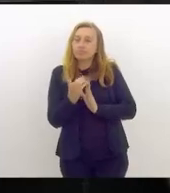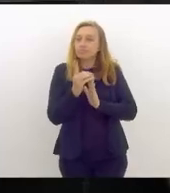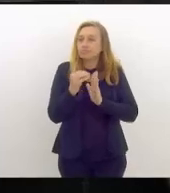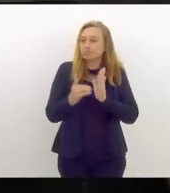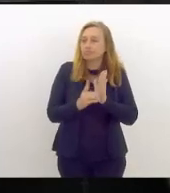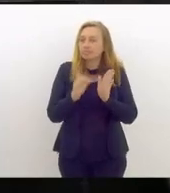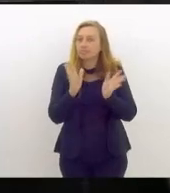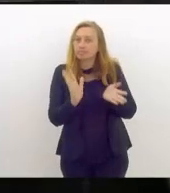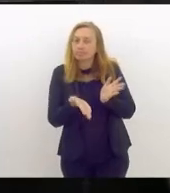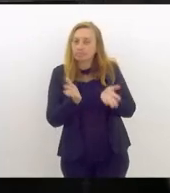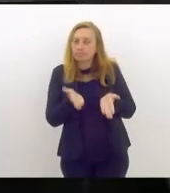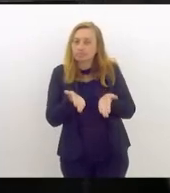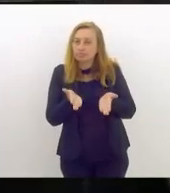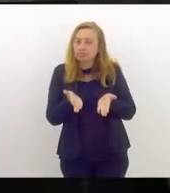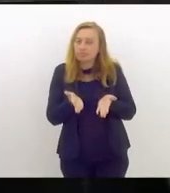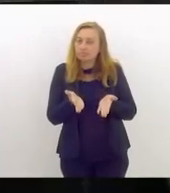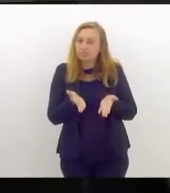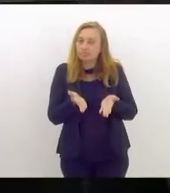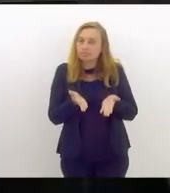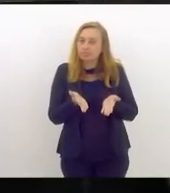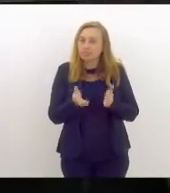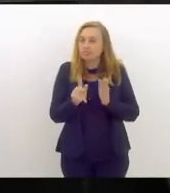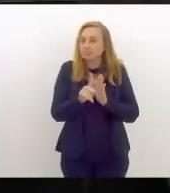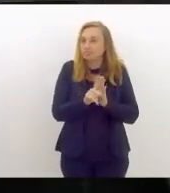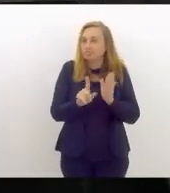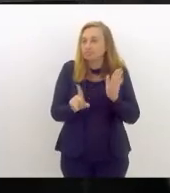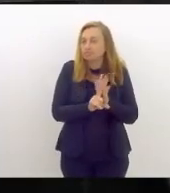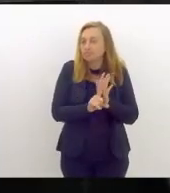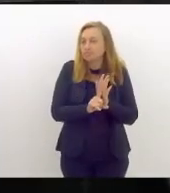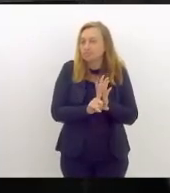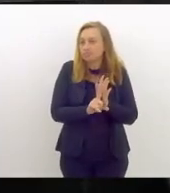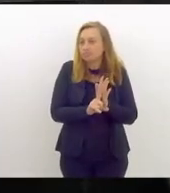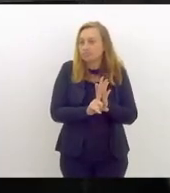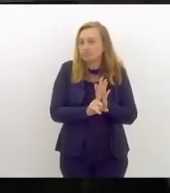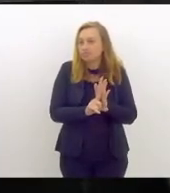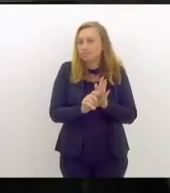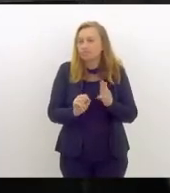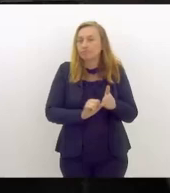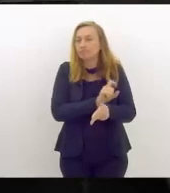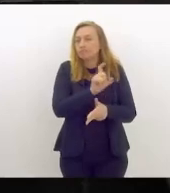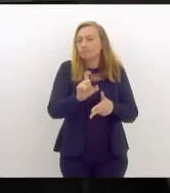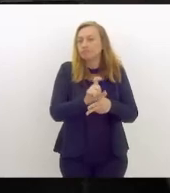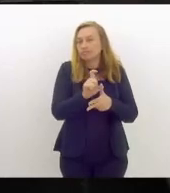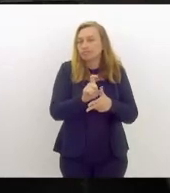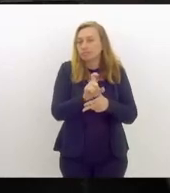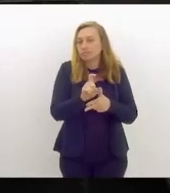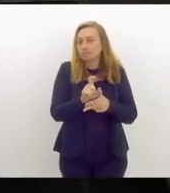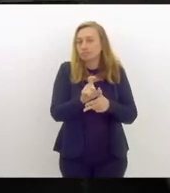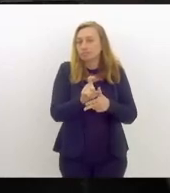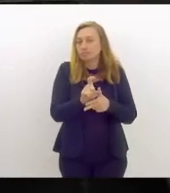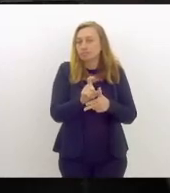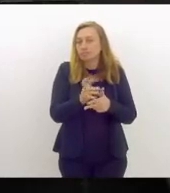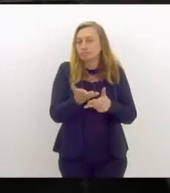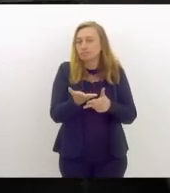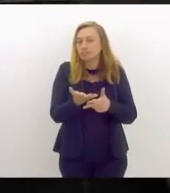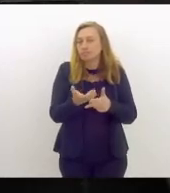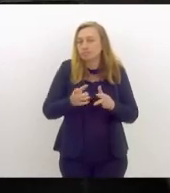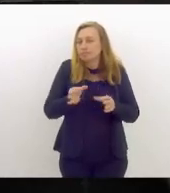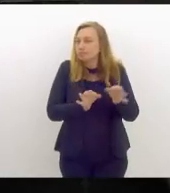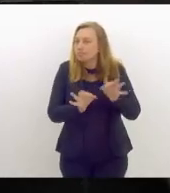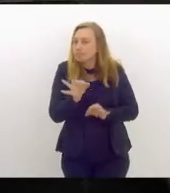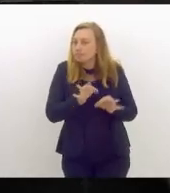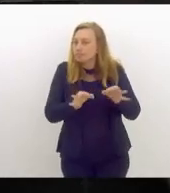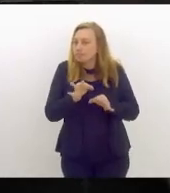agora trazendo como um projeto de lei de autoria do Executivo para tentar